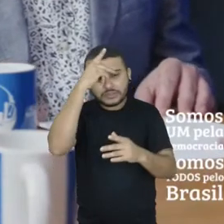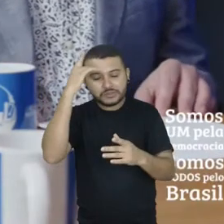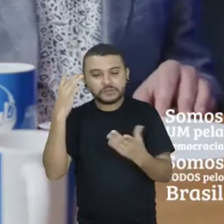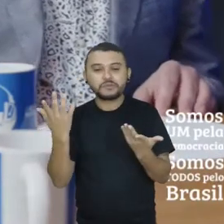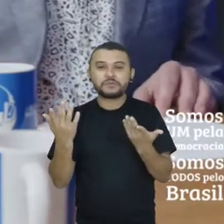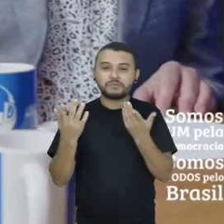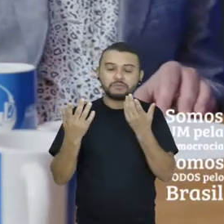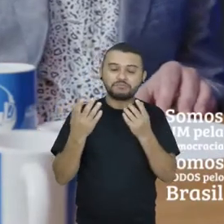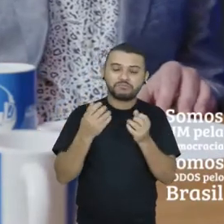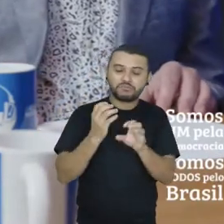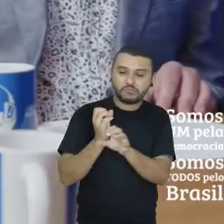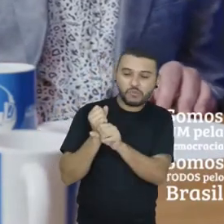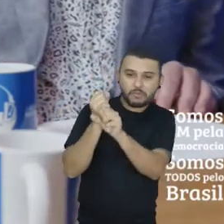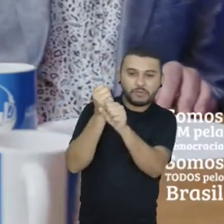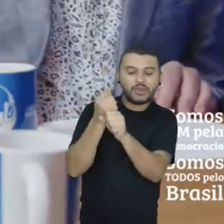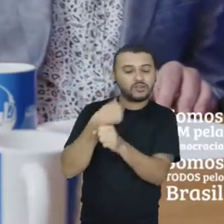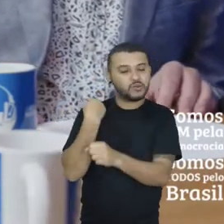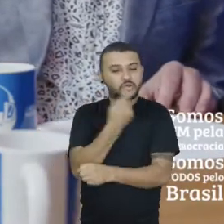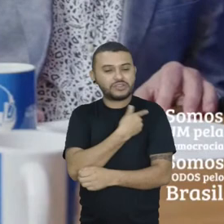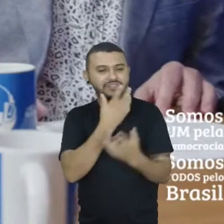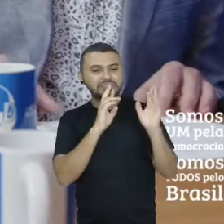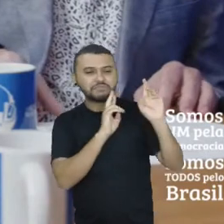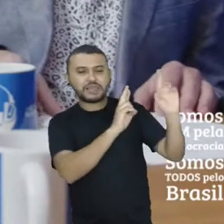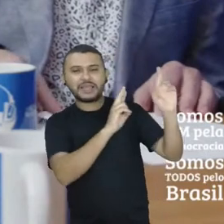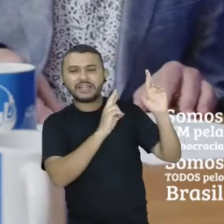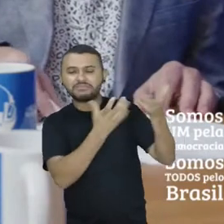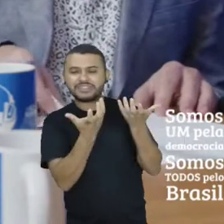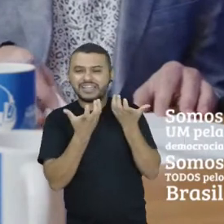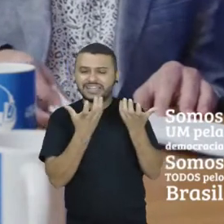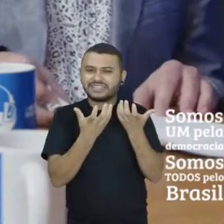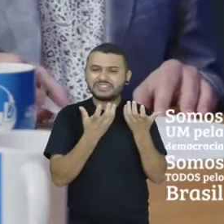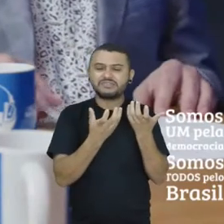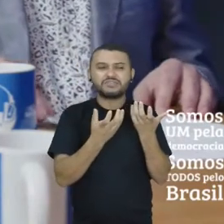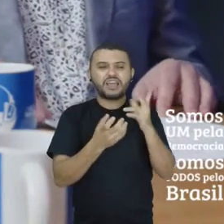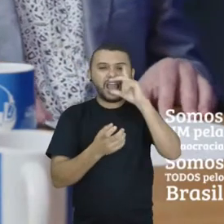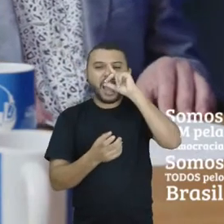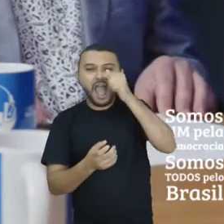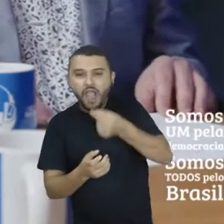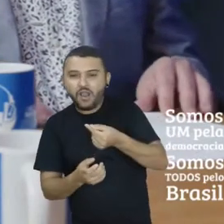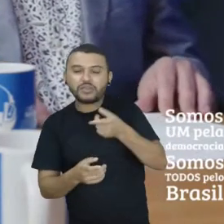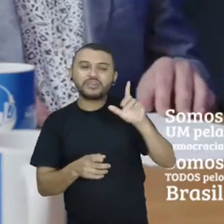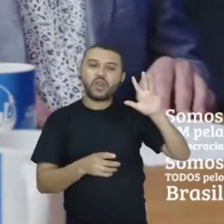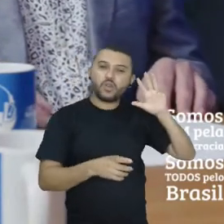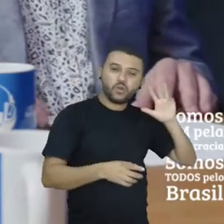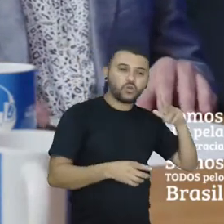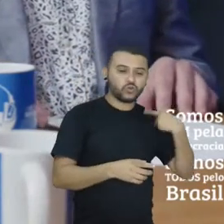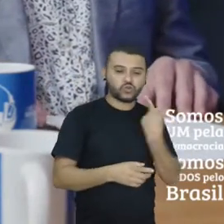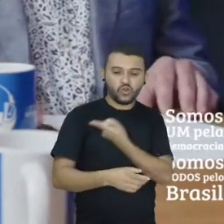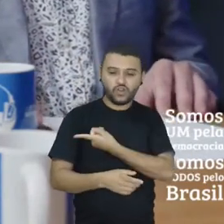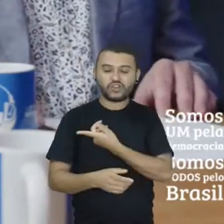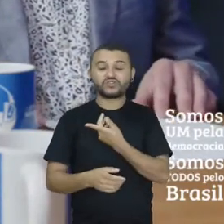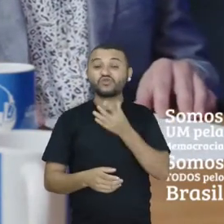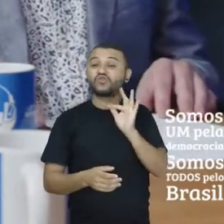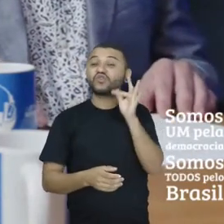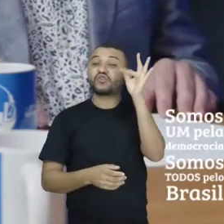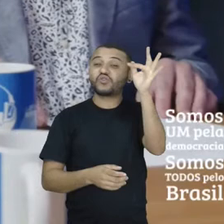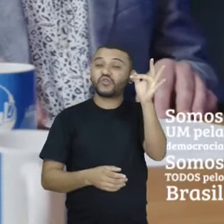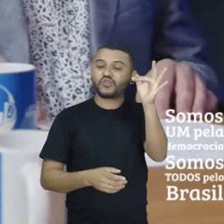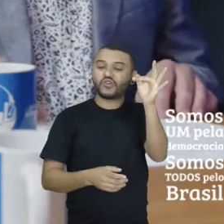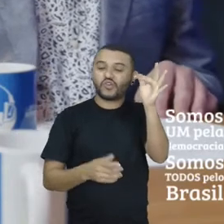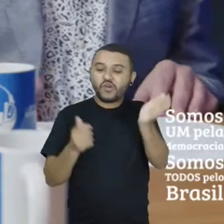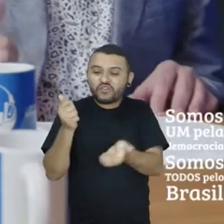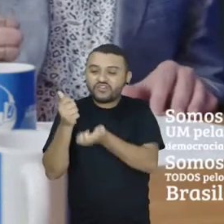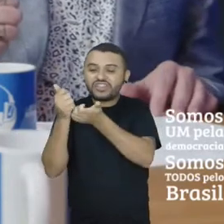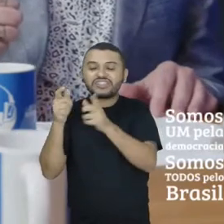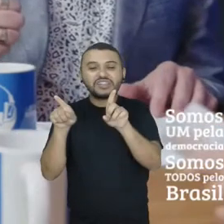gente está vendo. Esperamos, queremos, desejamos trazer Geraldo Alckmin e Luiz Inácio Lula da Silva aqui como presidente e vice, né, para a